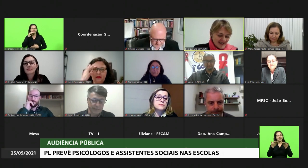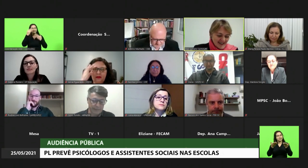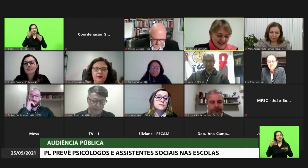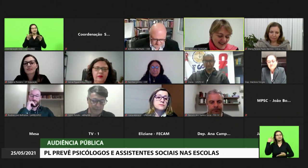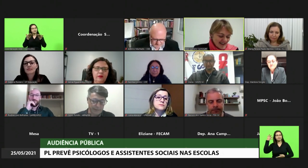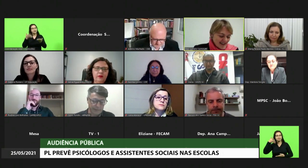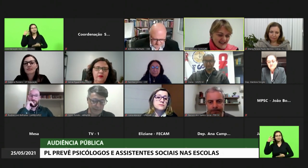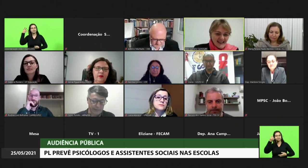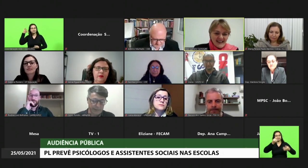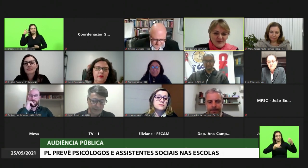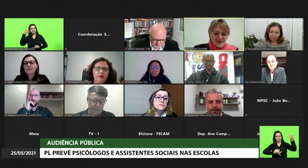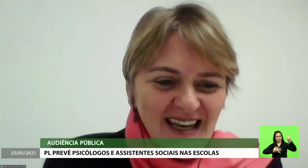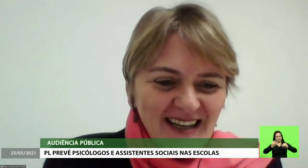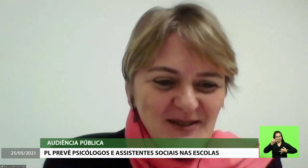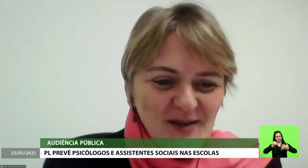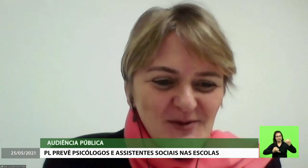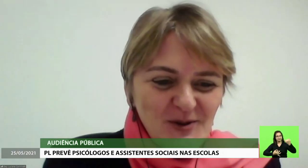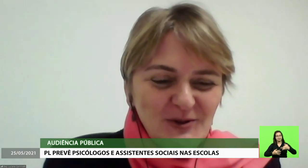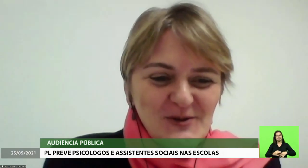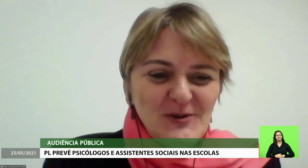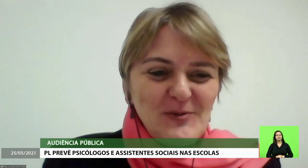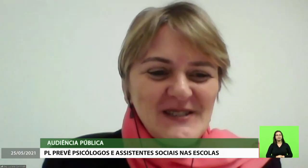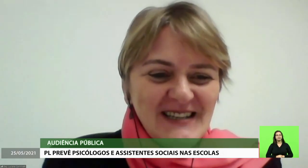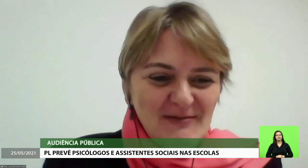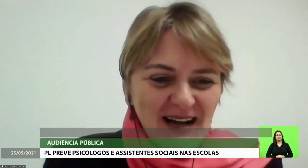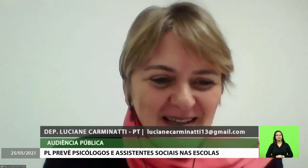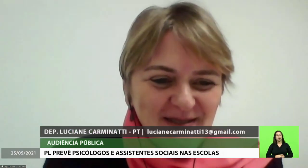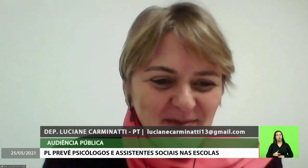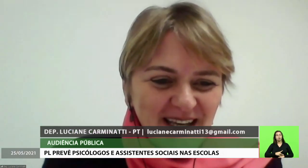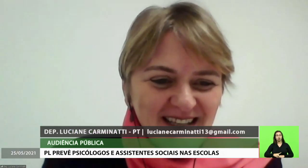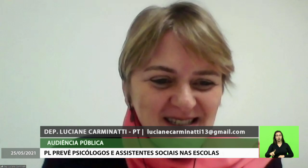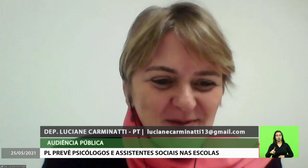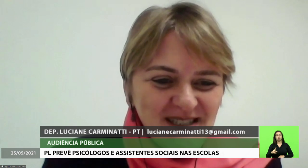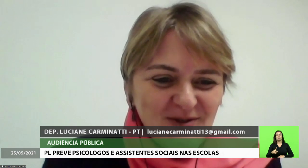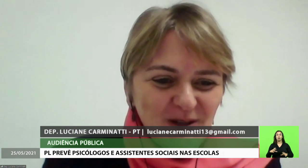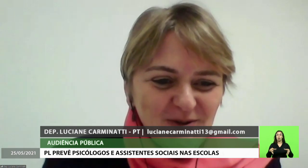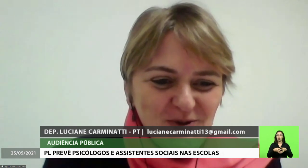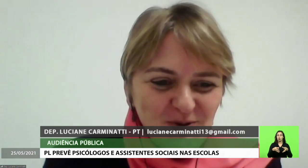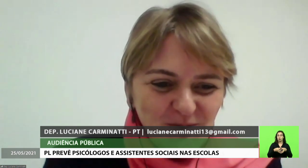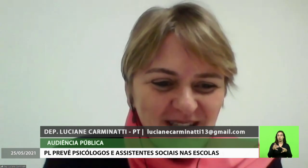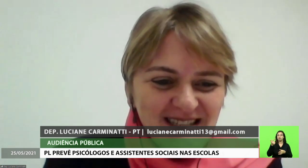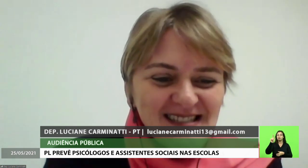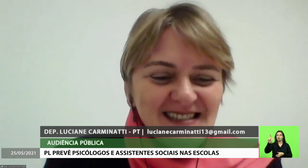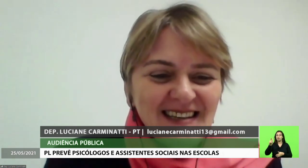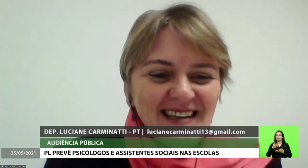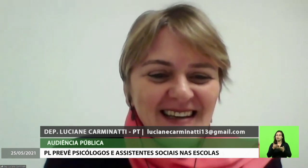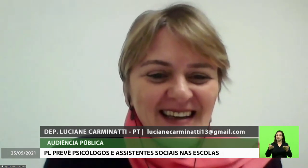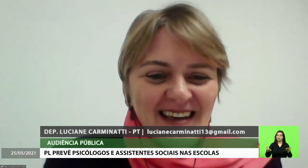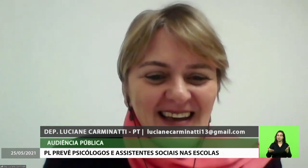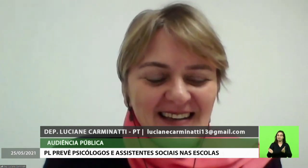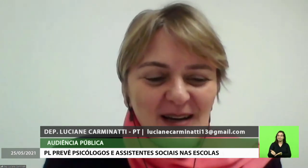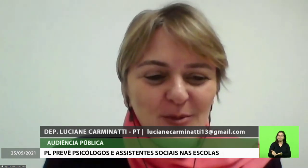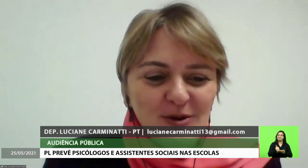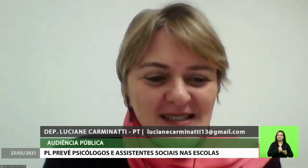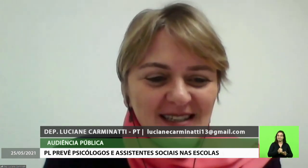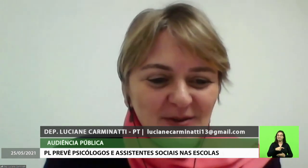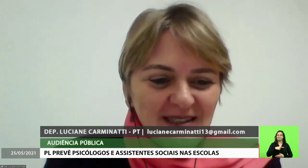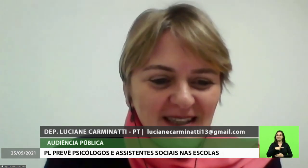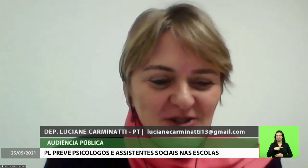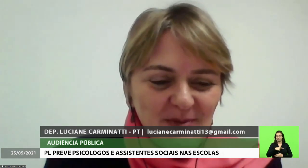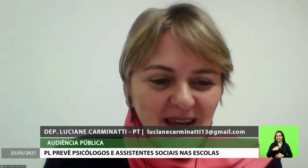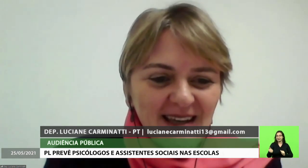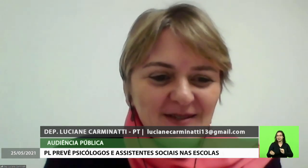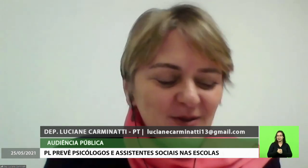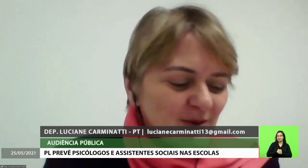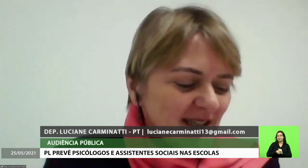manifestação. E seguimos, né? Nós temos outros grupos de trabalho também que estamos atuando juntas na busca